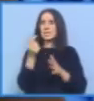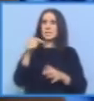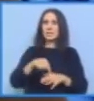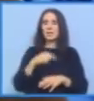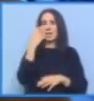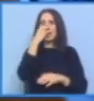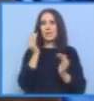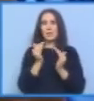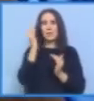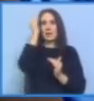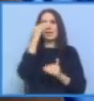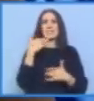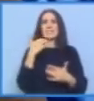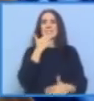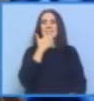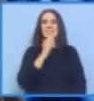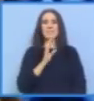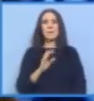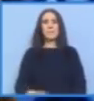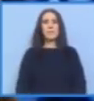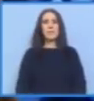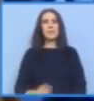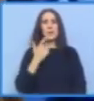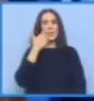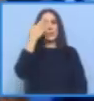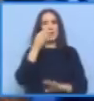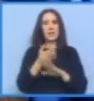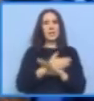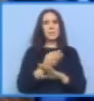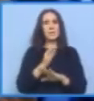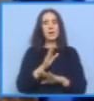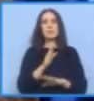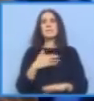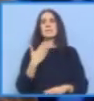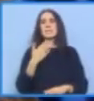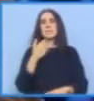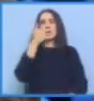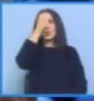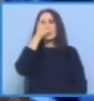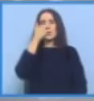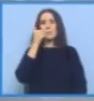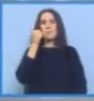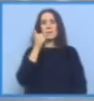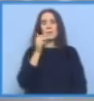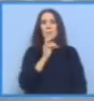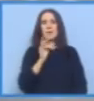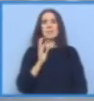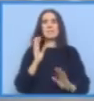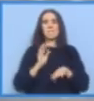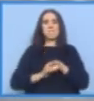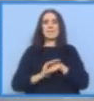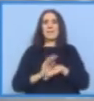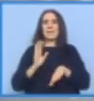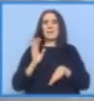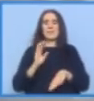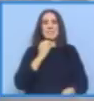Eu conheço. Ora bem... Estamos na Quaresma, apesar de tudo ainda. É o quarto domingo da Quaresma. Bom,